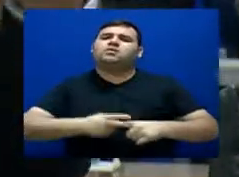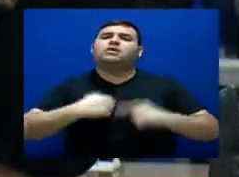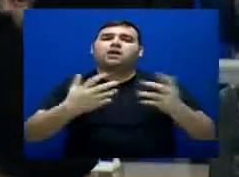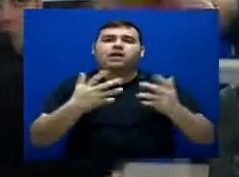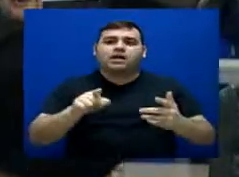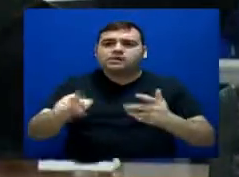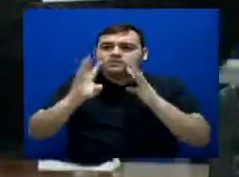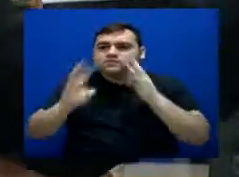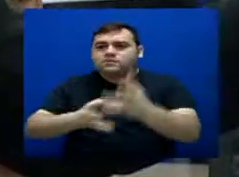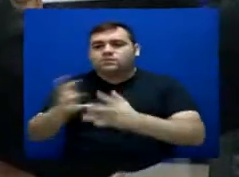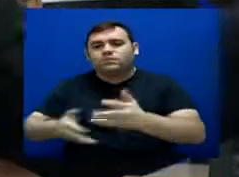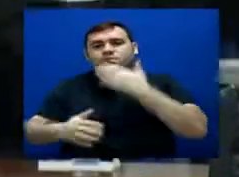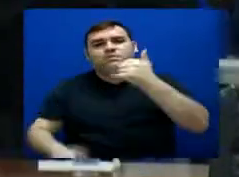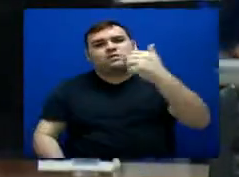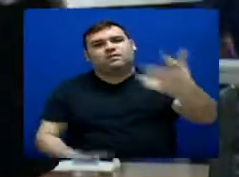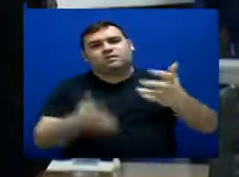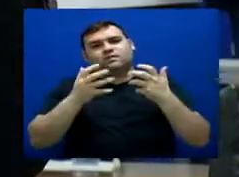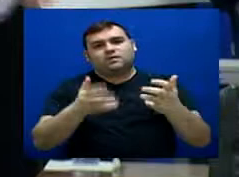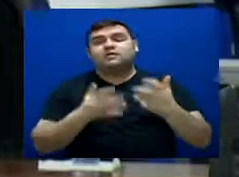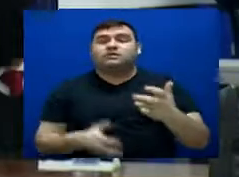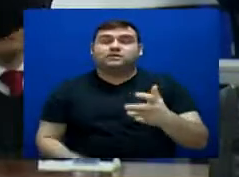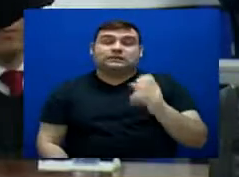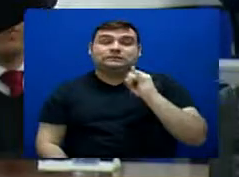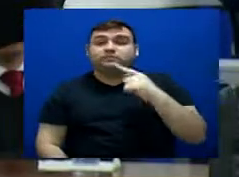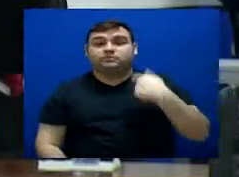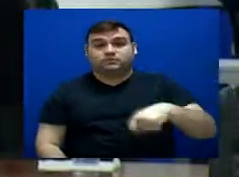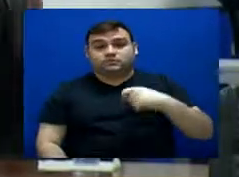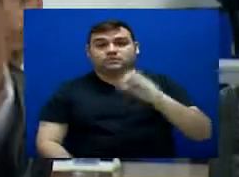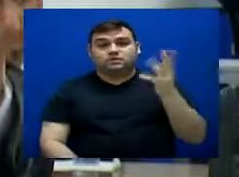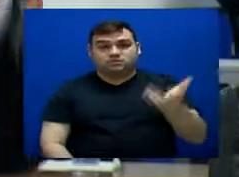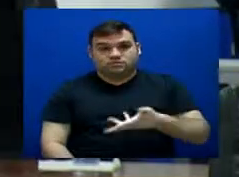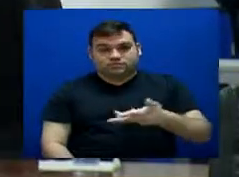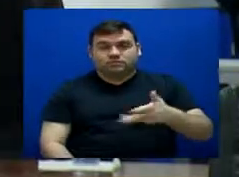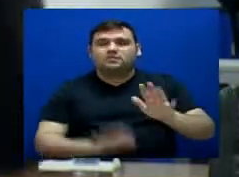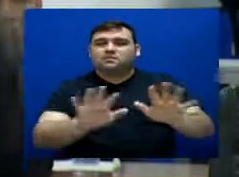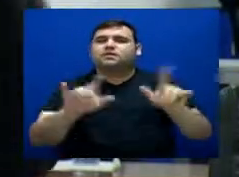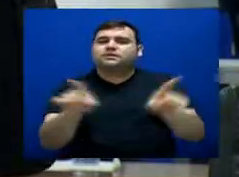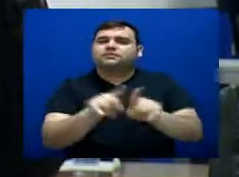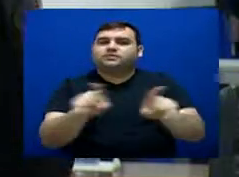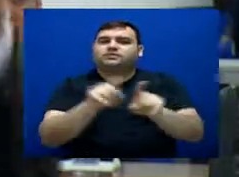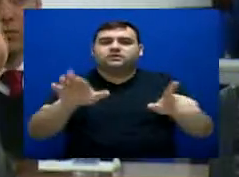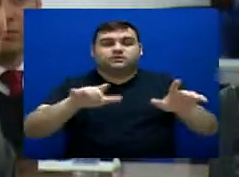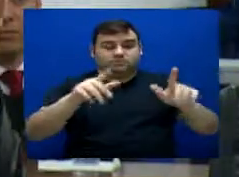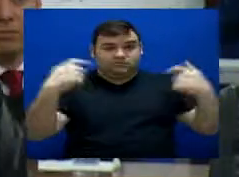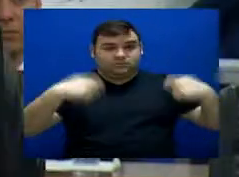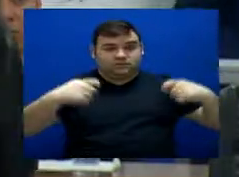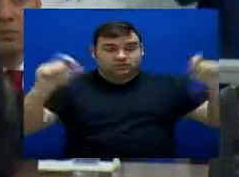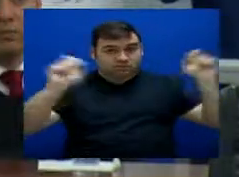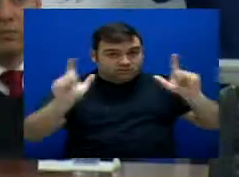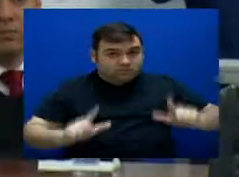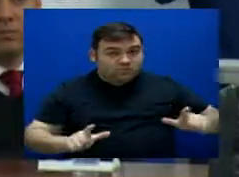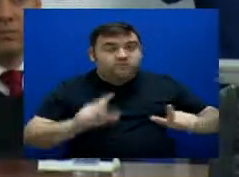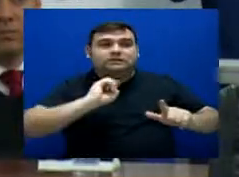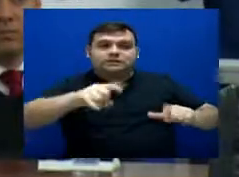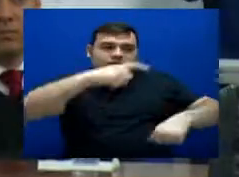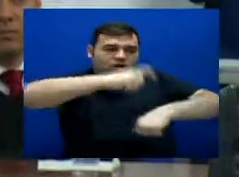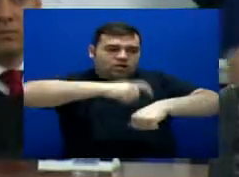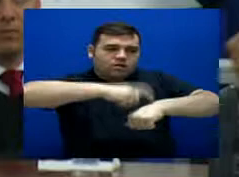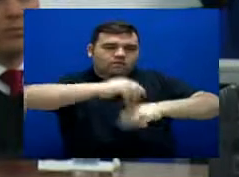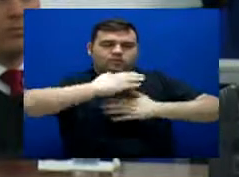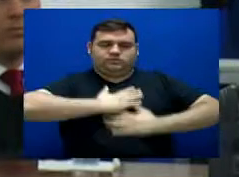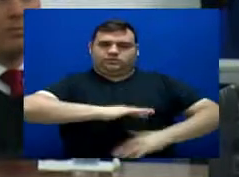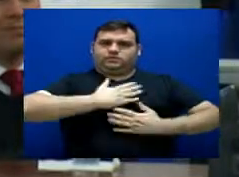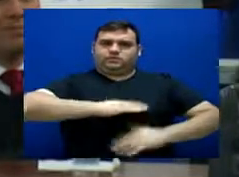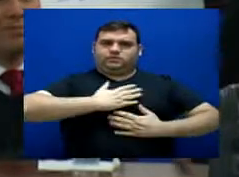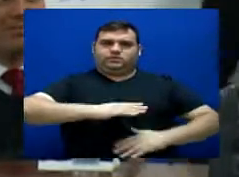quero o melhor atendimento para o meu paciente, se tiver uma emergência. Entretanto, chamo a atenção. Se tiver no horário de